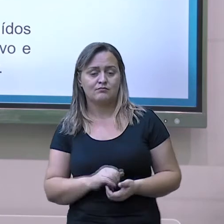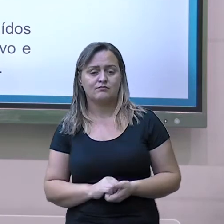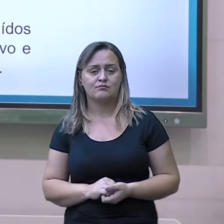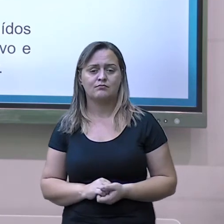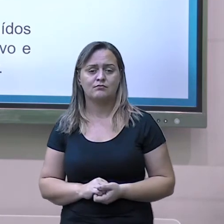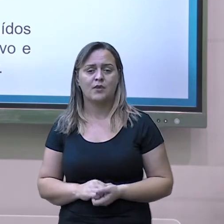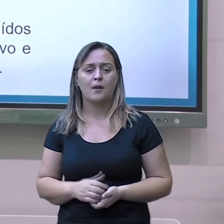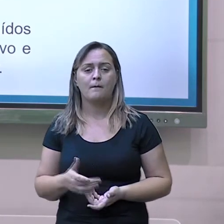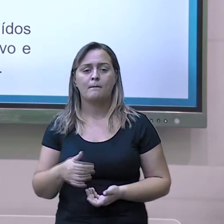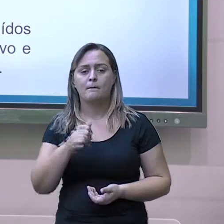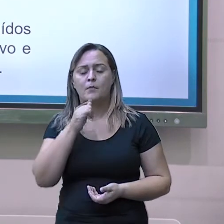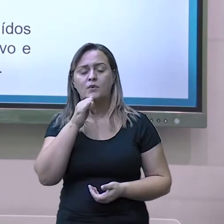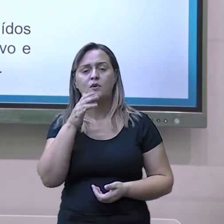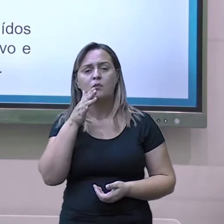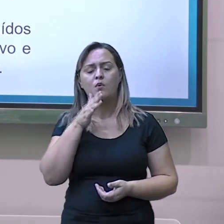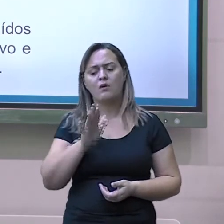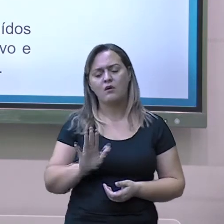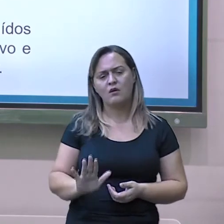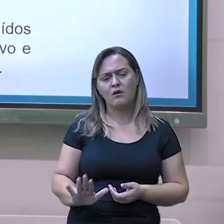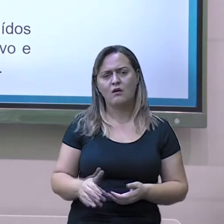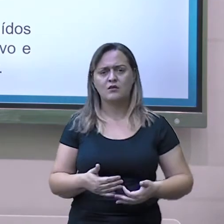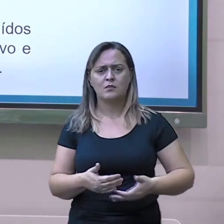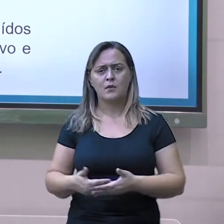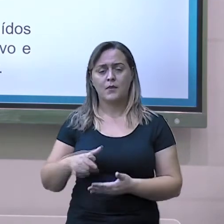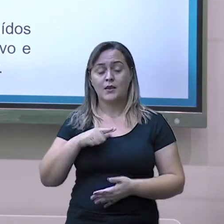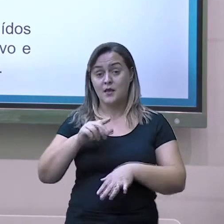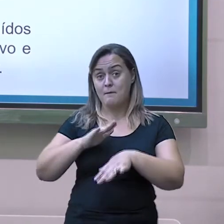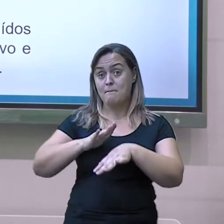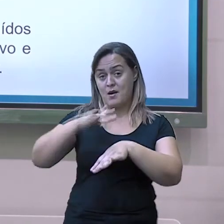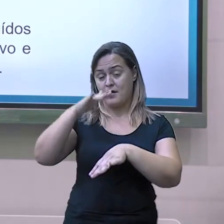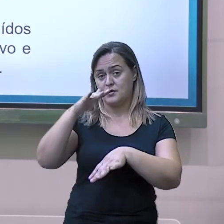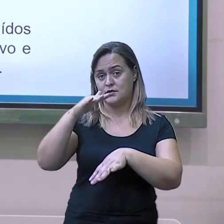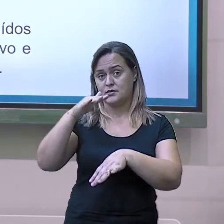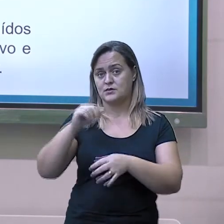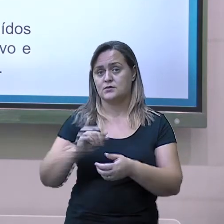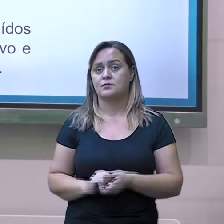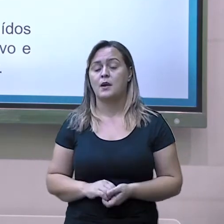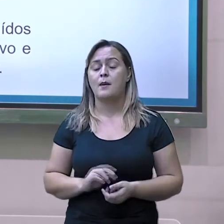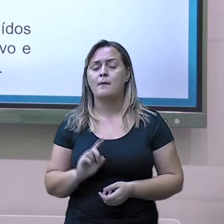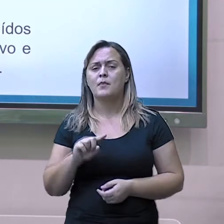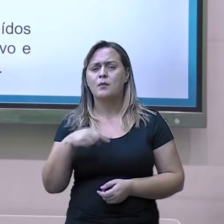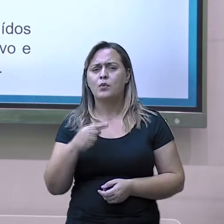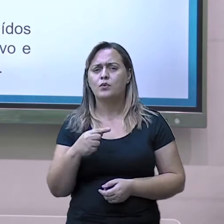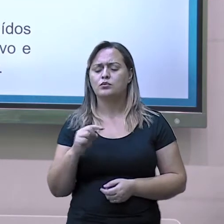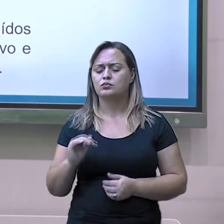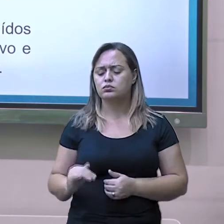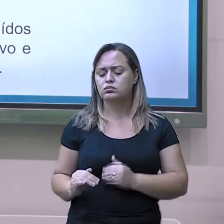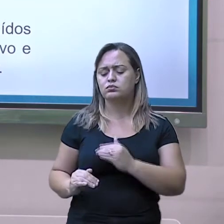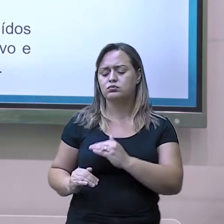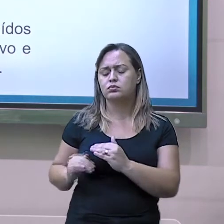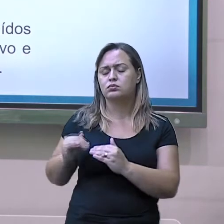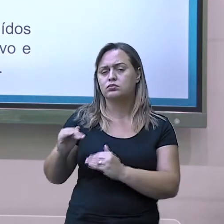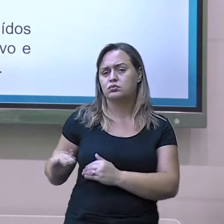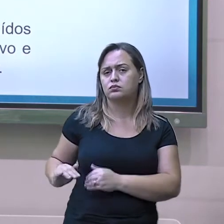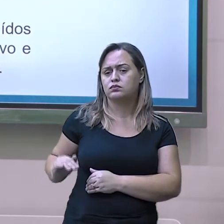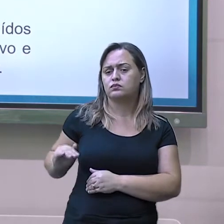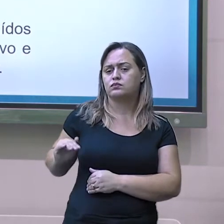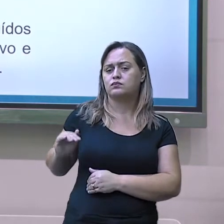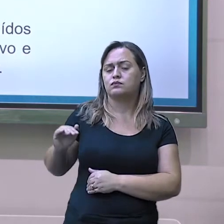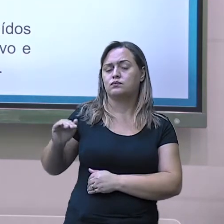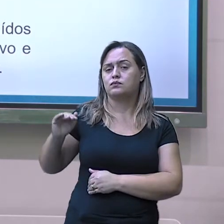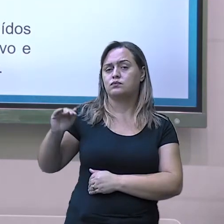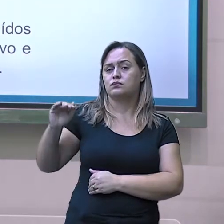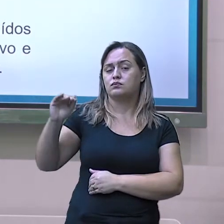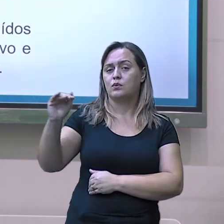206 ossos. À medida que a gente vai desenvolvendo, alguns ossos bem pequenos, eles vão